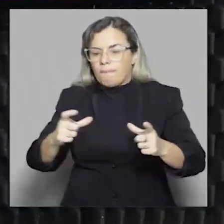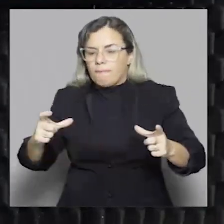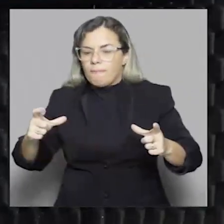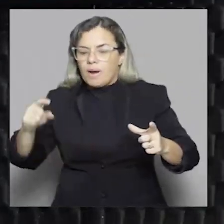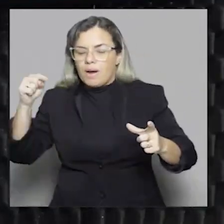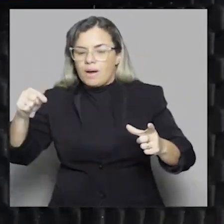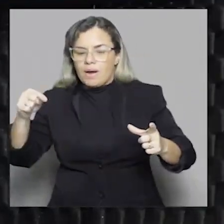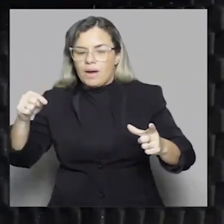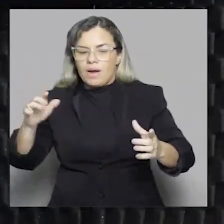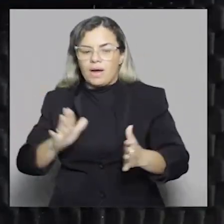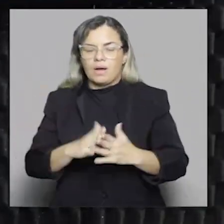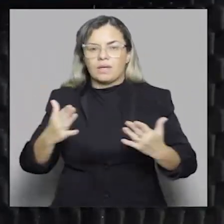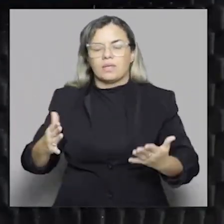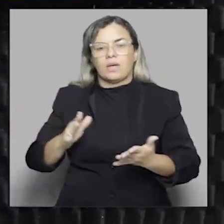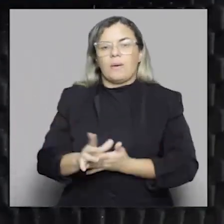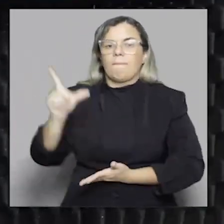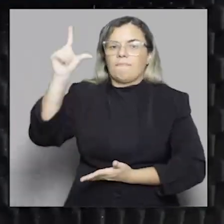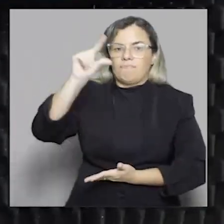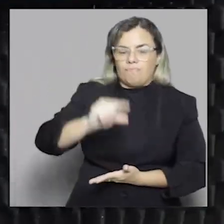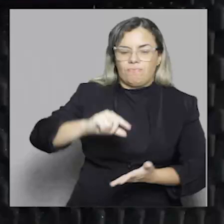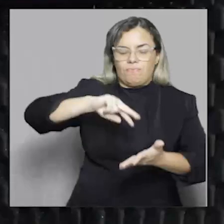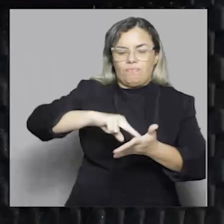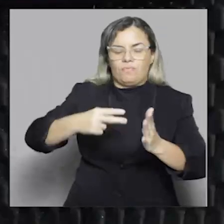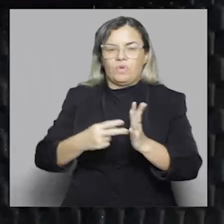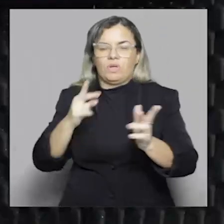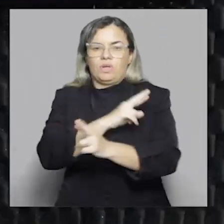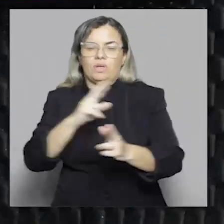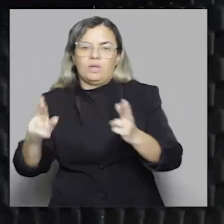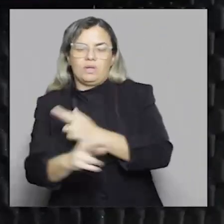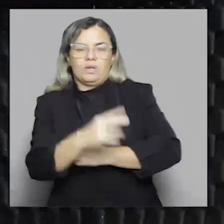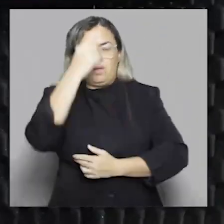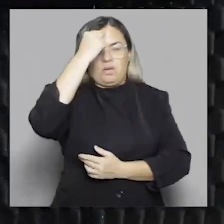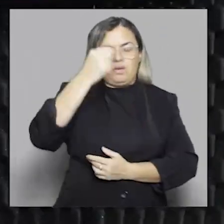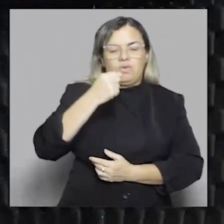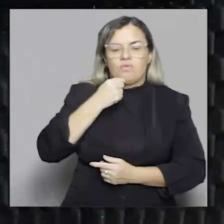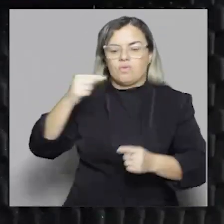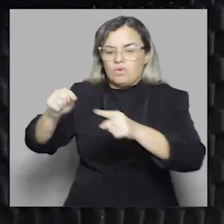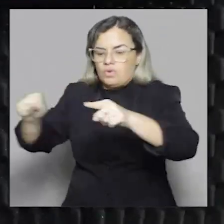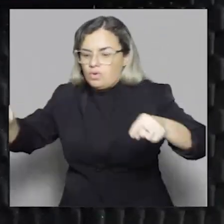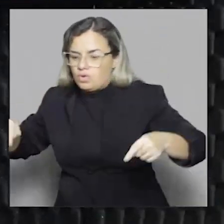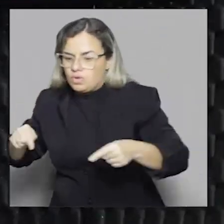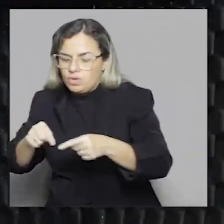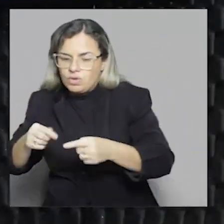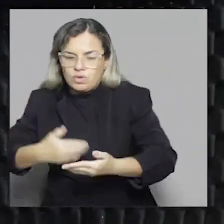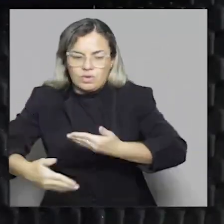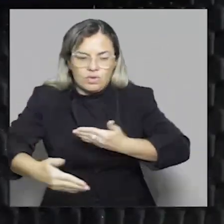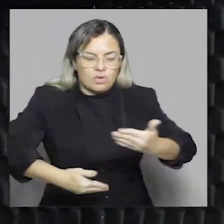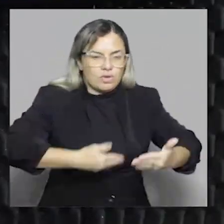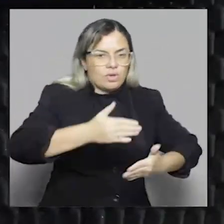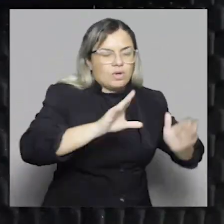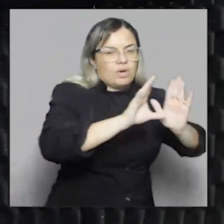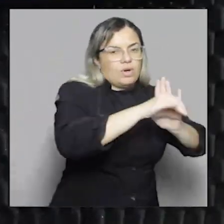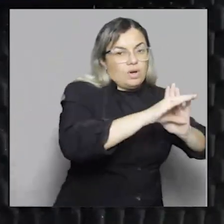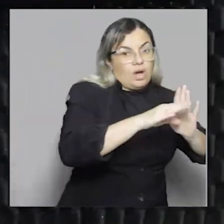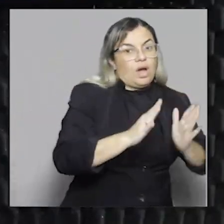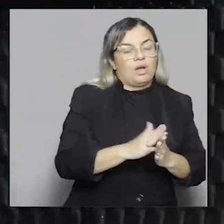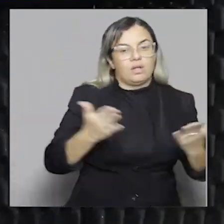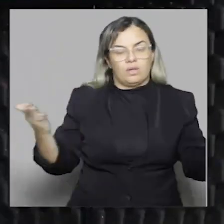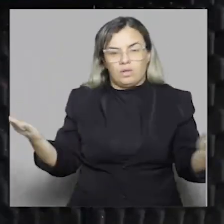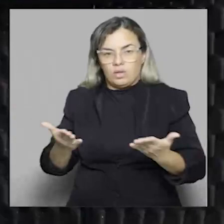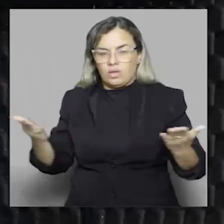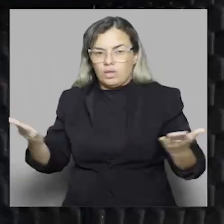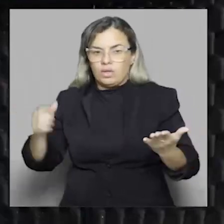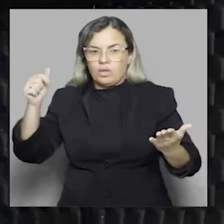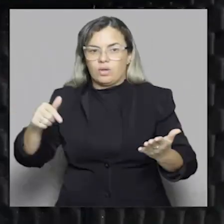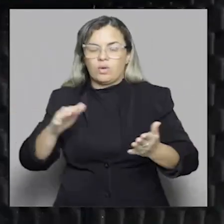mais significativo. Então a gente trabalha com a relação de figura e fundo e espaço. É um conceito que é utilizado até hoje, inclusive em áreas